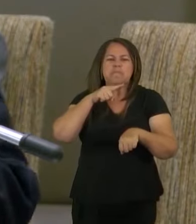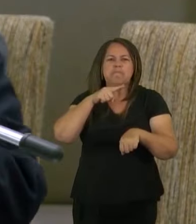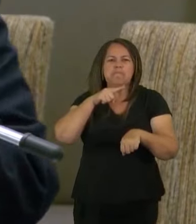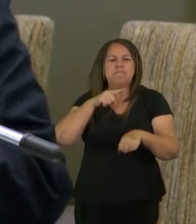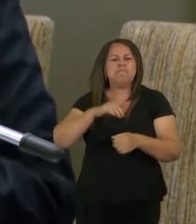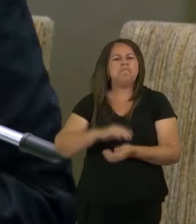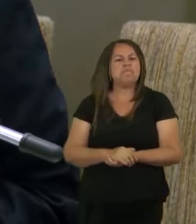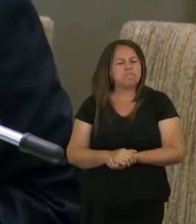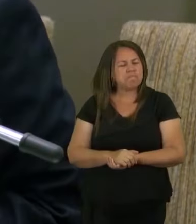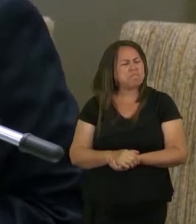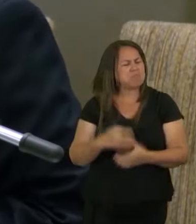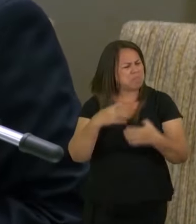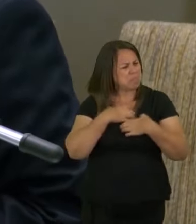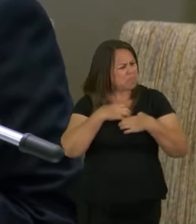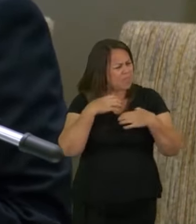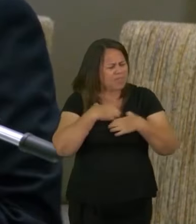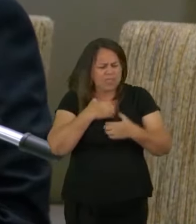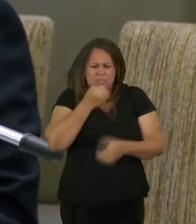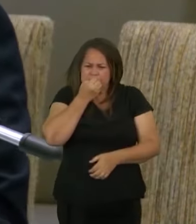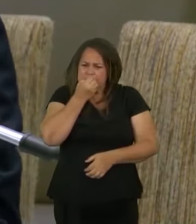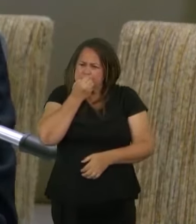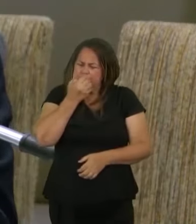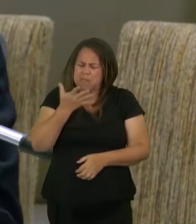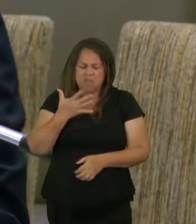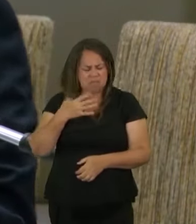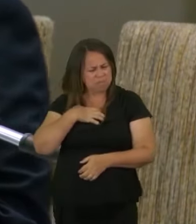que estava bem.